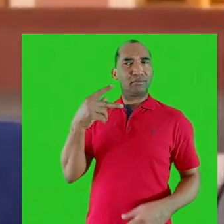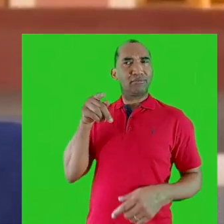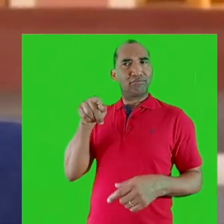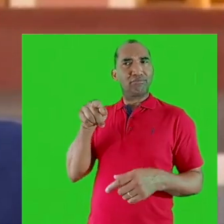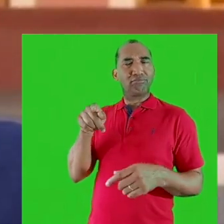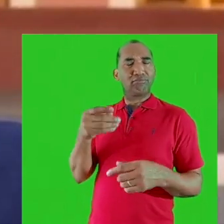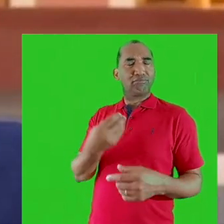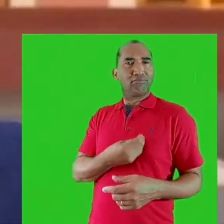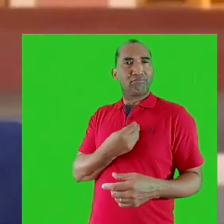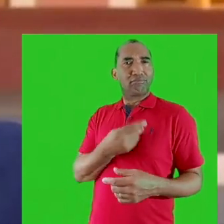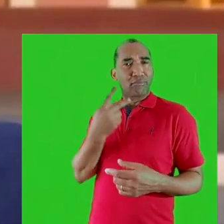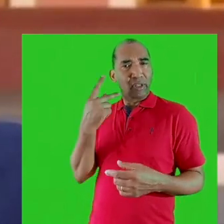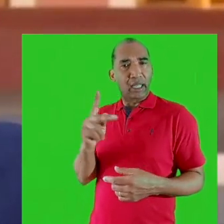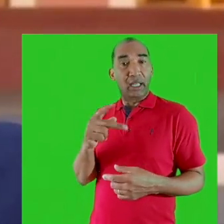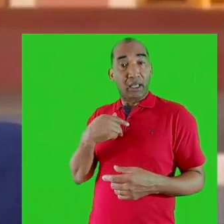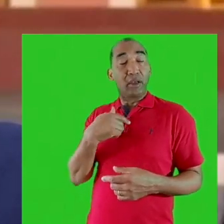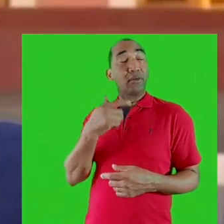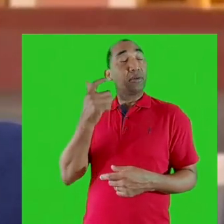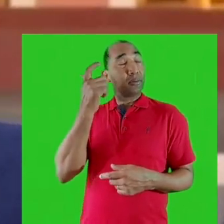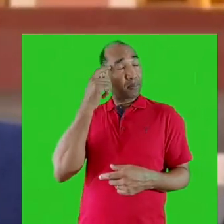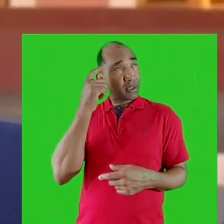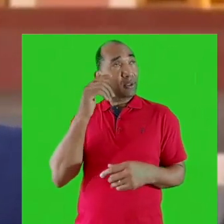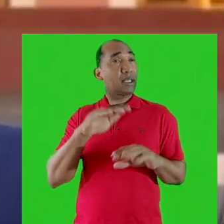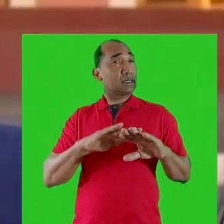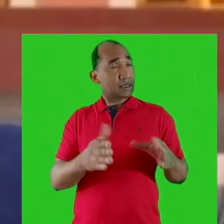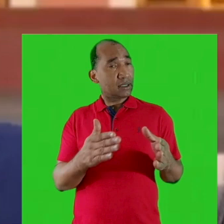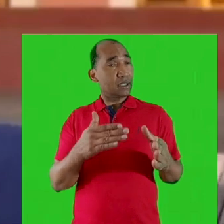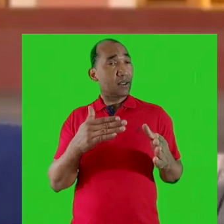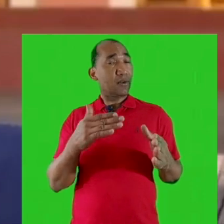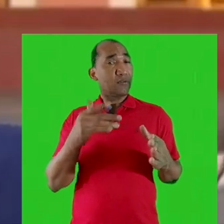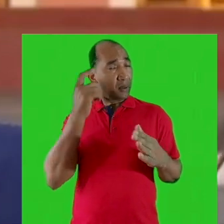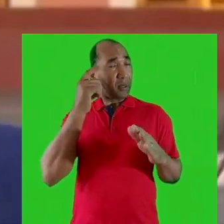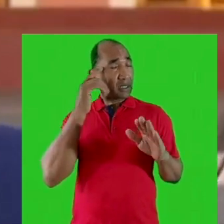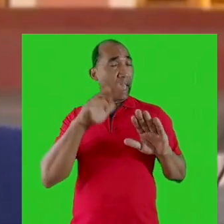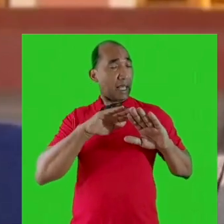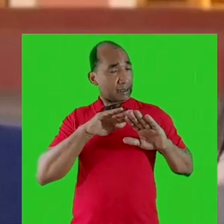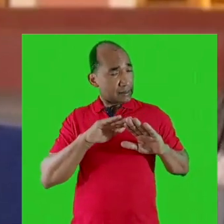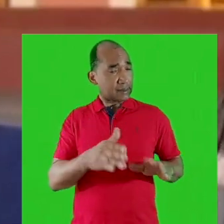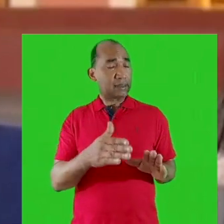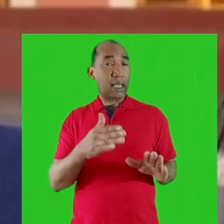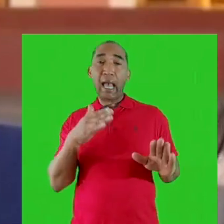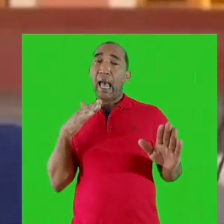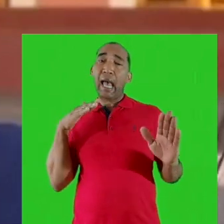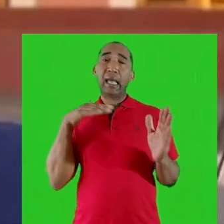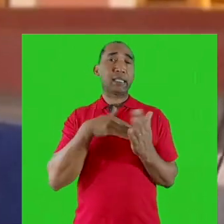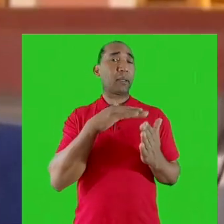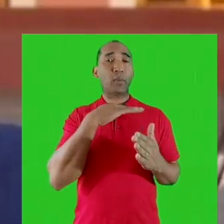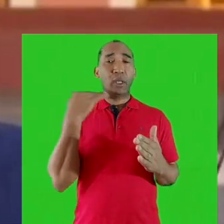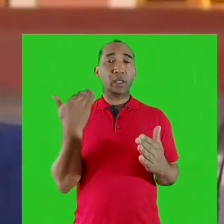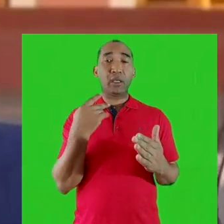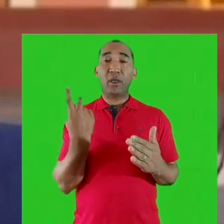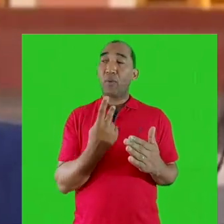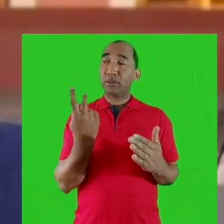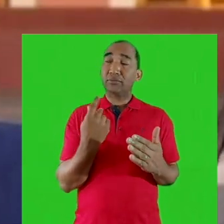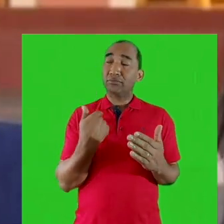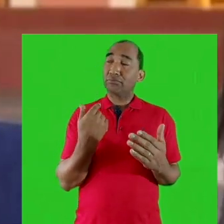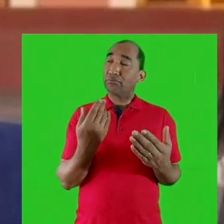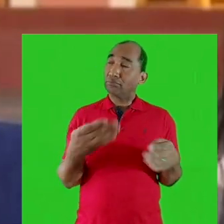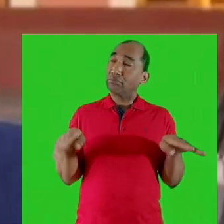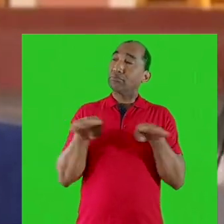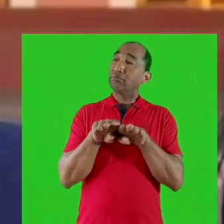Eu fui pensando assim, hoje continuo pensando assim, e vou pensar assim até morrer. Eu acho que